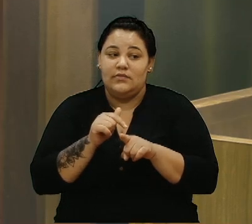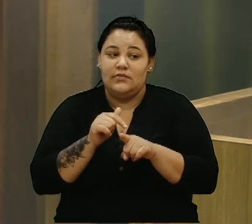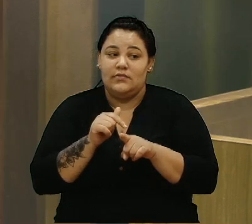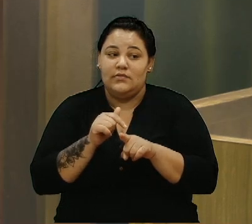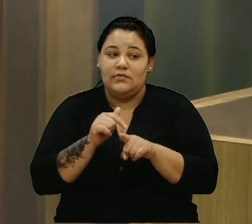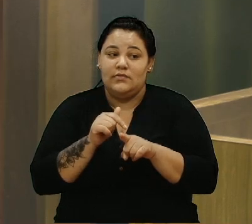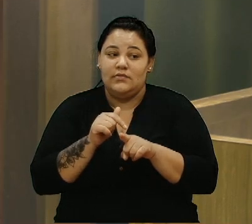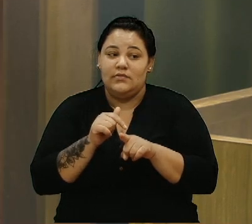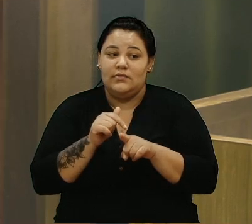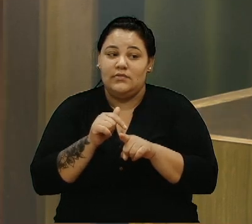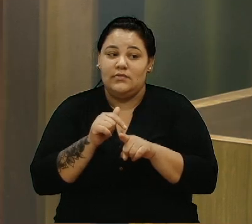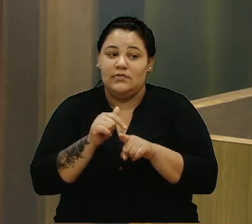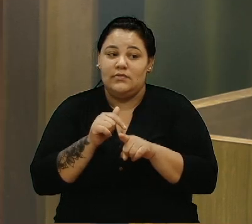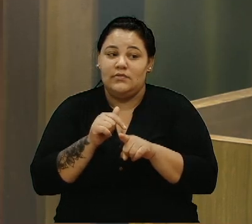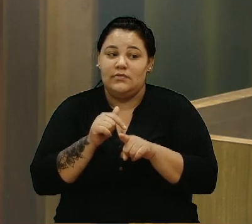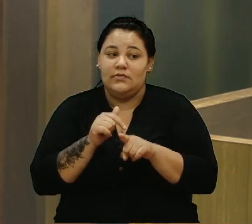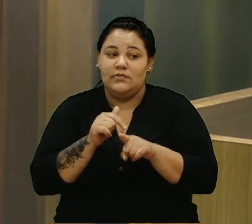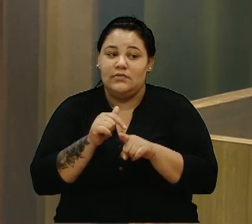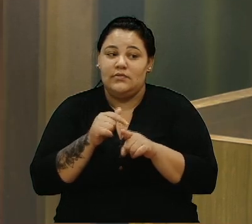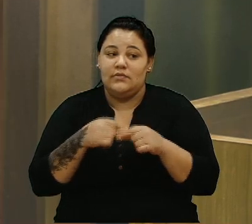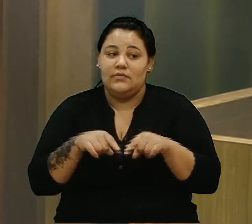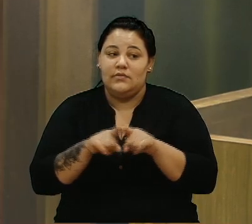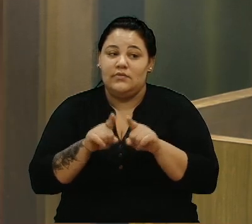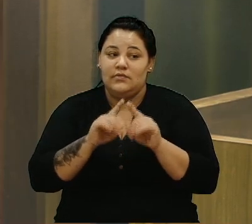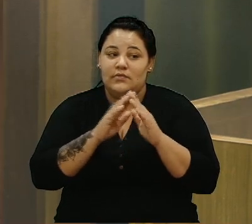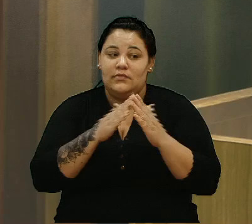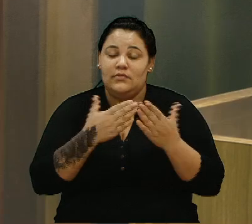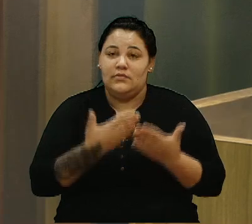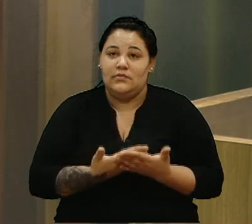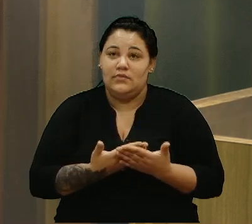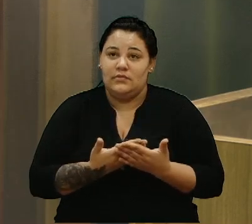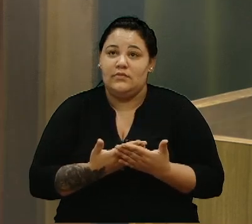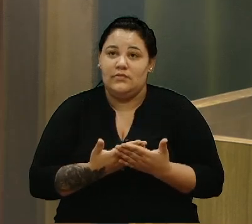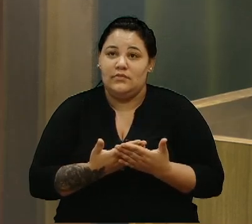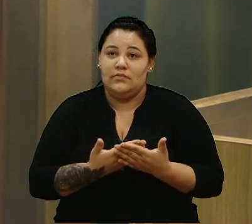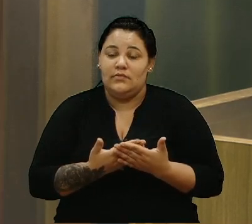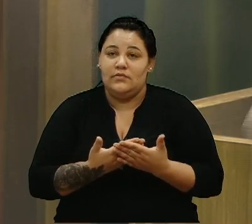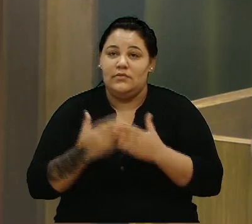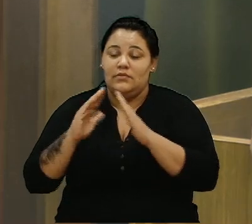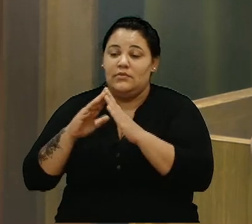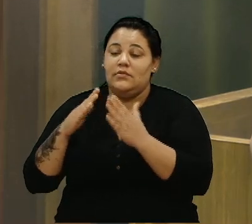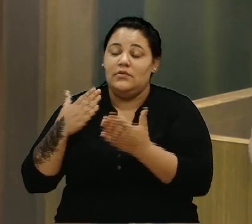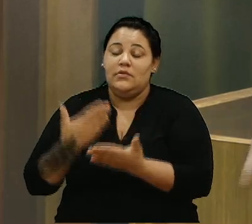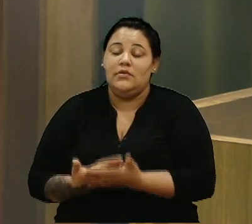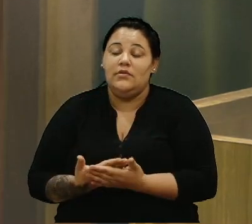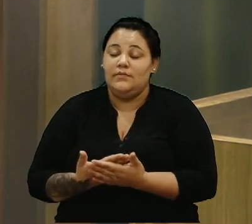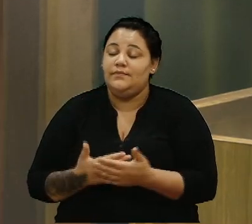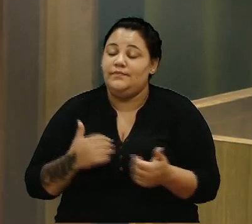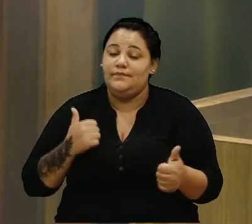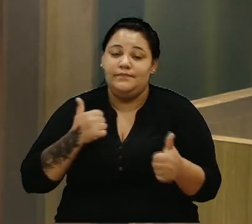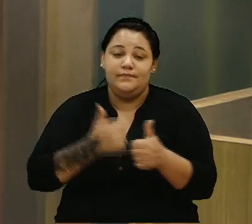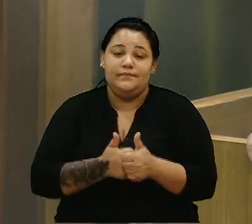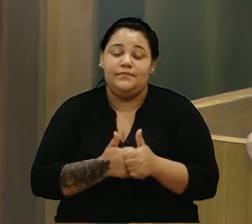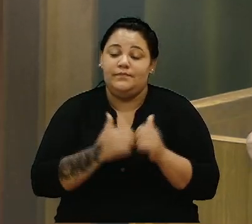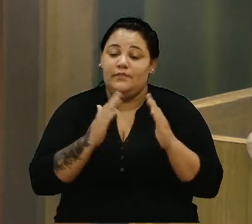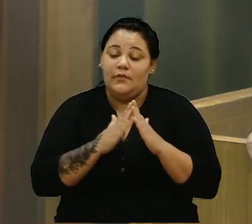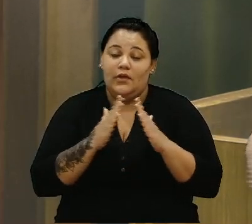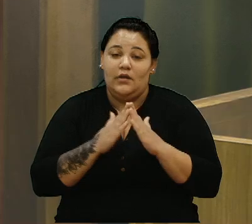a criança é na escola. E de uma escola próxima à sua casa. Eu sou cria do